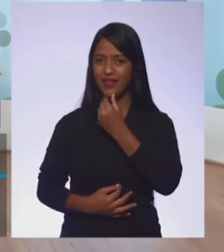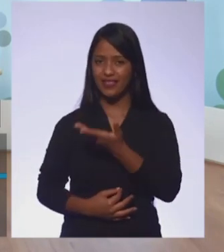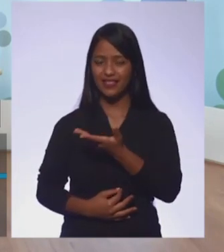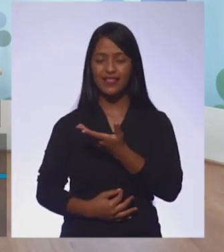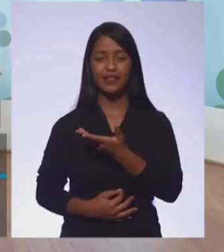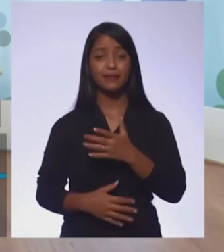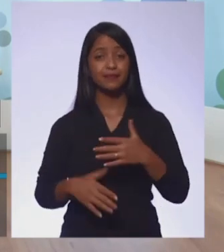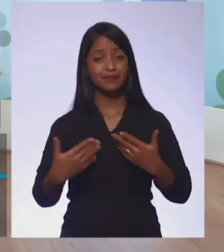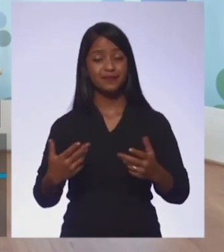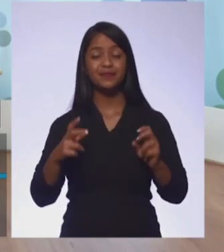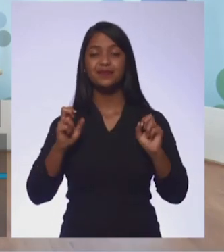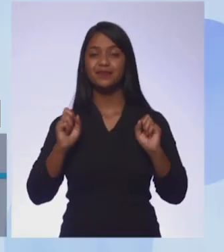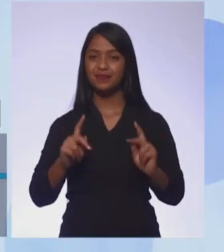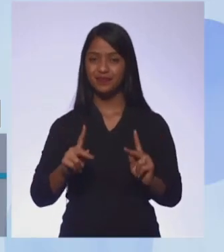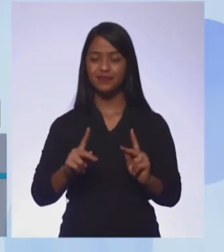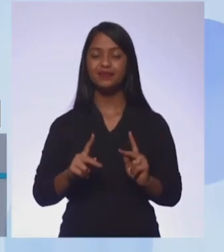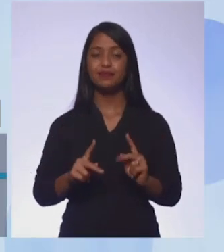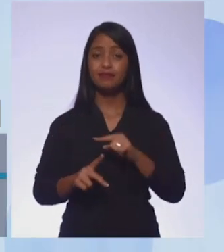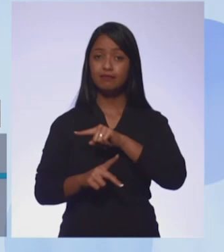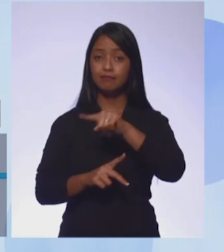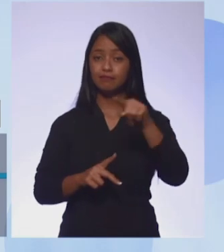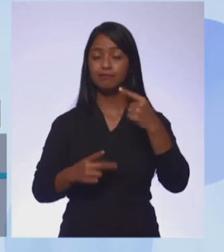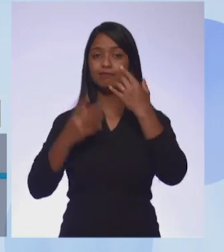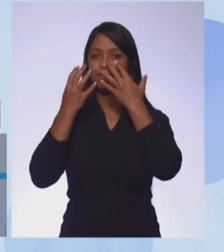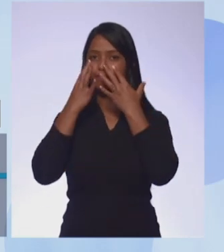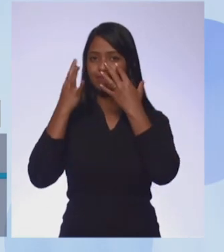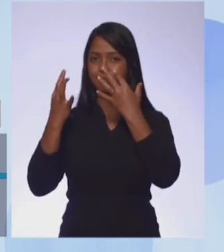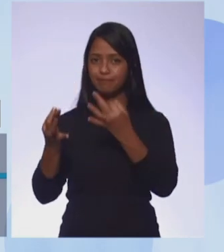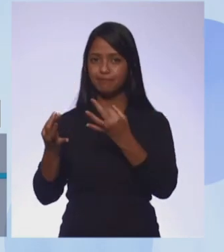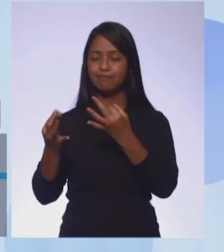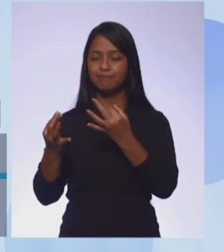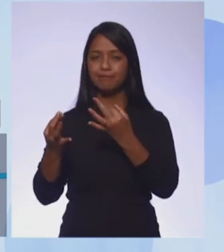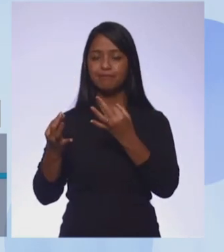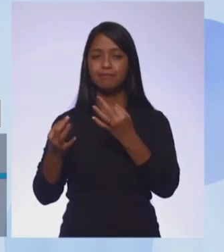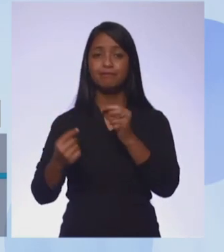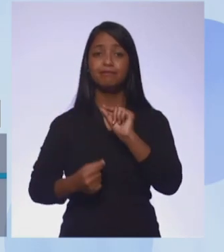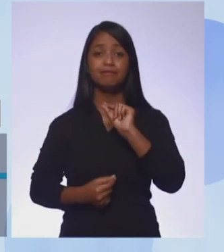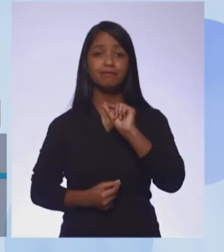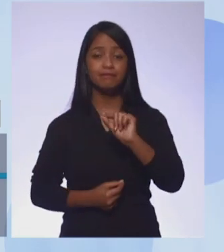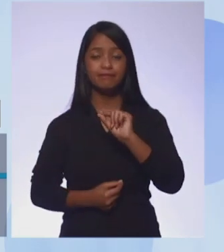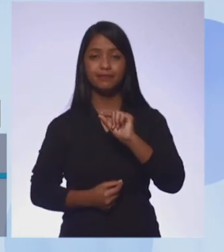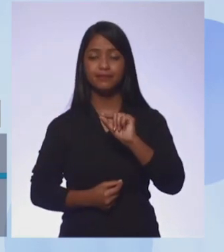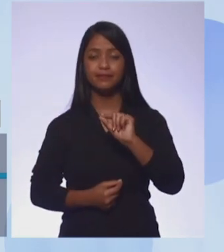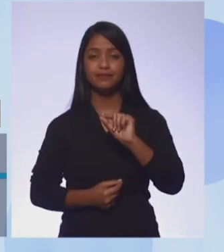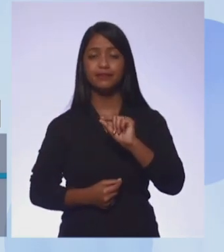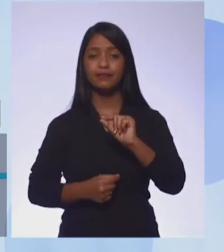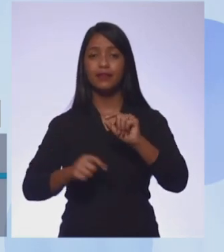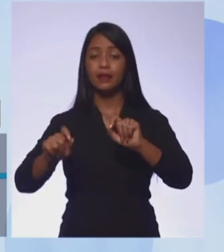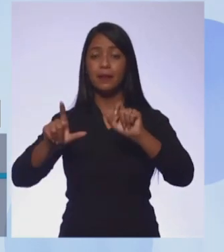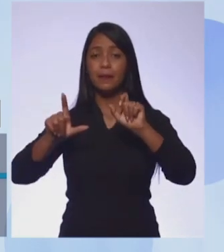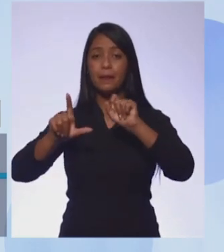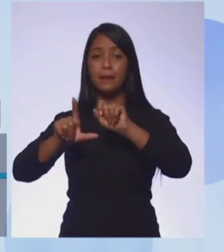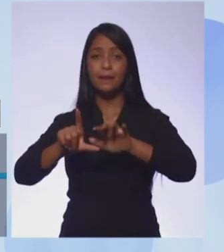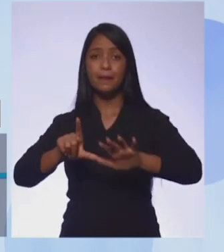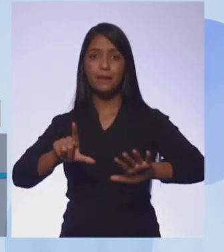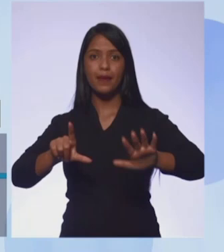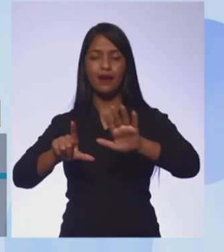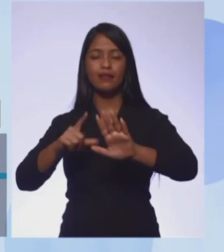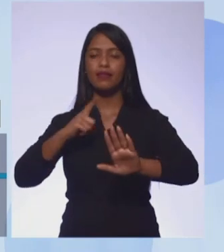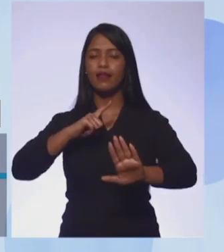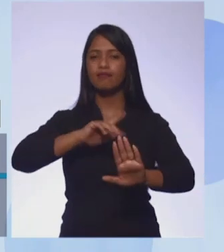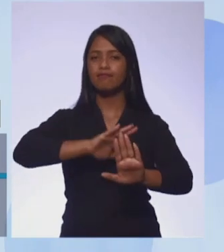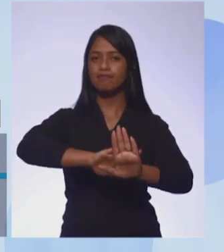isso era para vocês também prestarem atenção de toda a intencionalidade na ordem